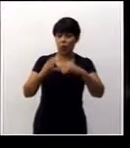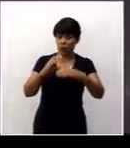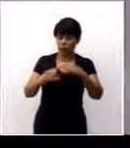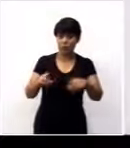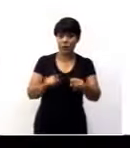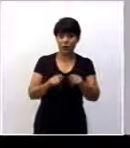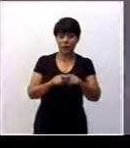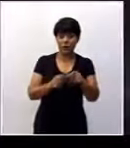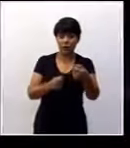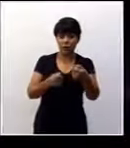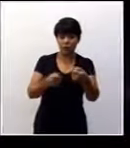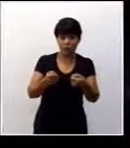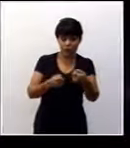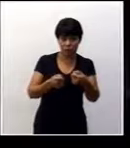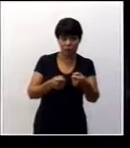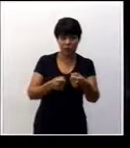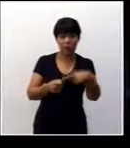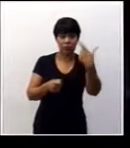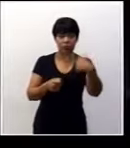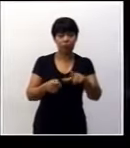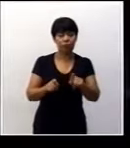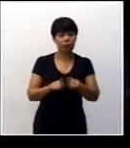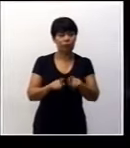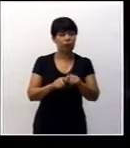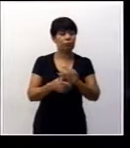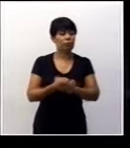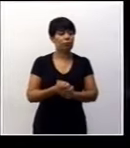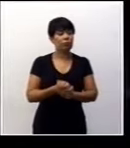de órbita e de atitude.